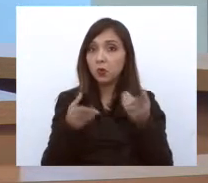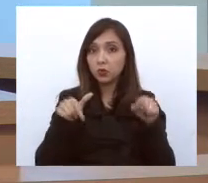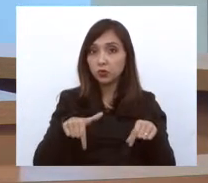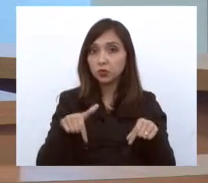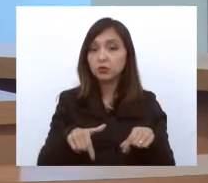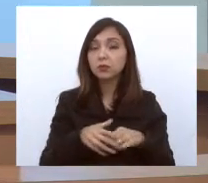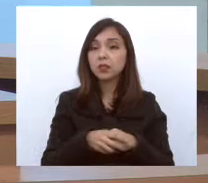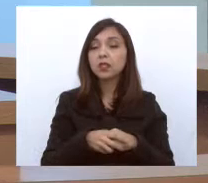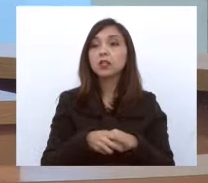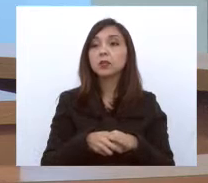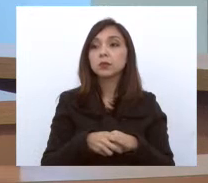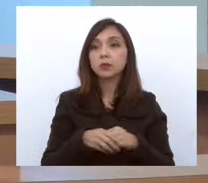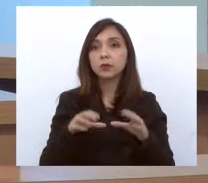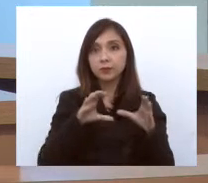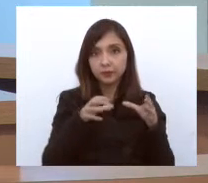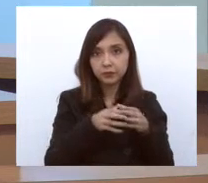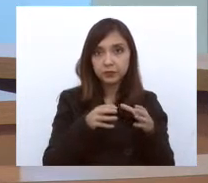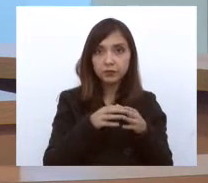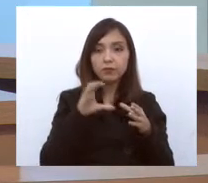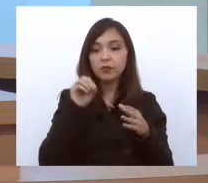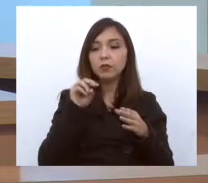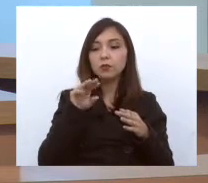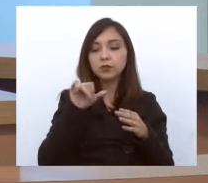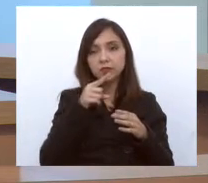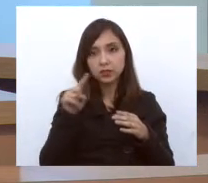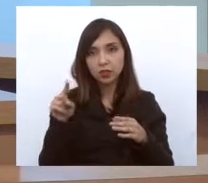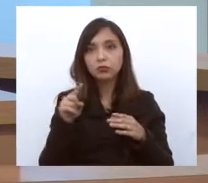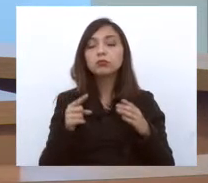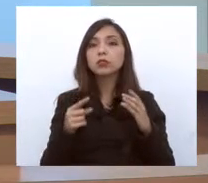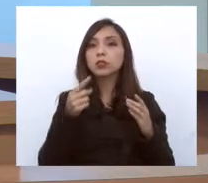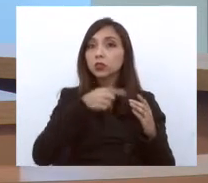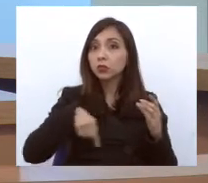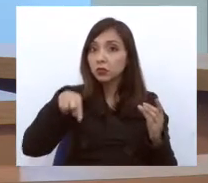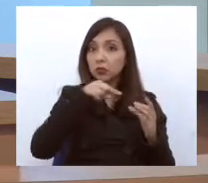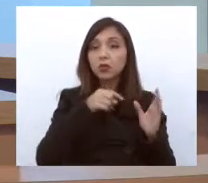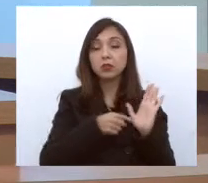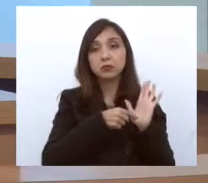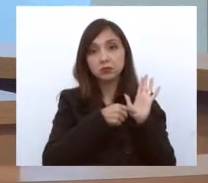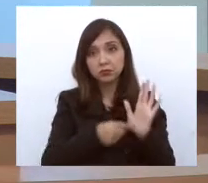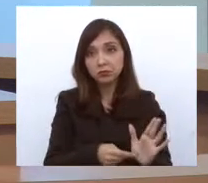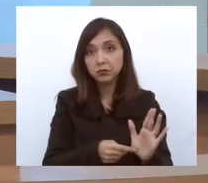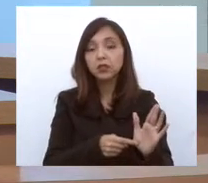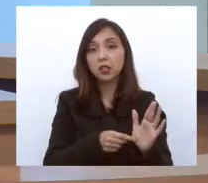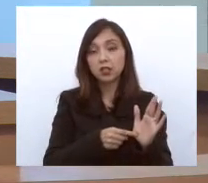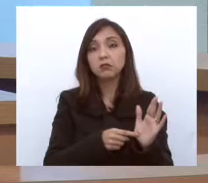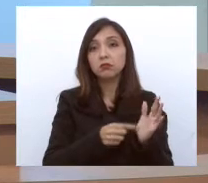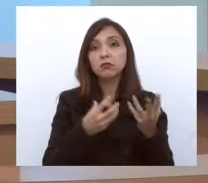hoje mesmo, na Comissão de Constituição e Justiça, nós